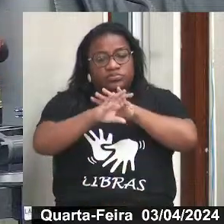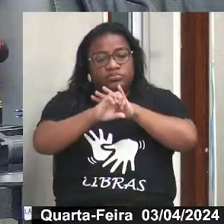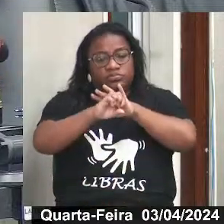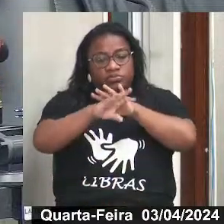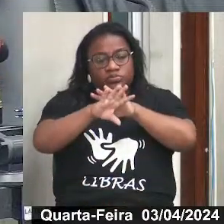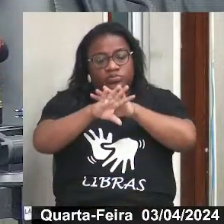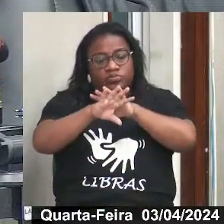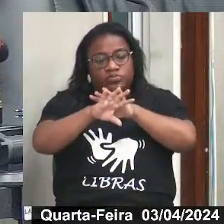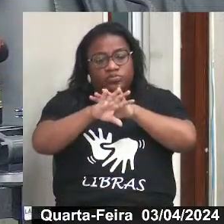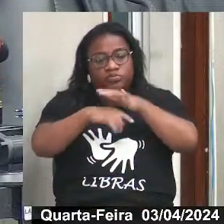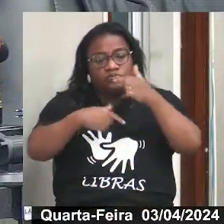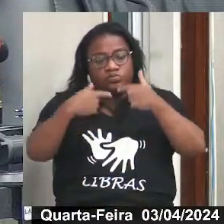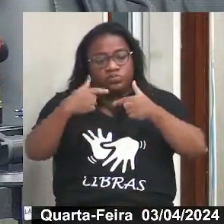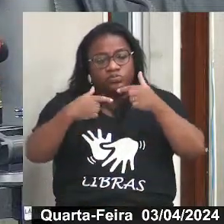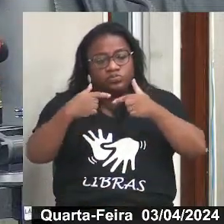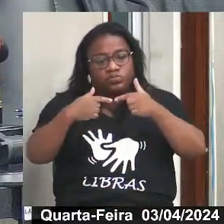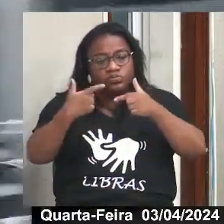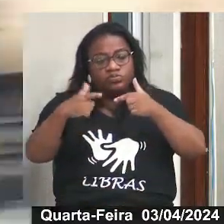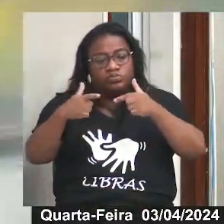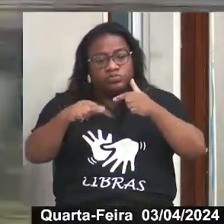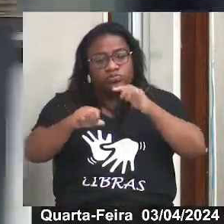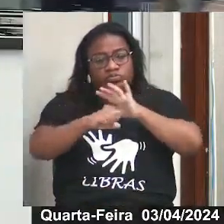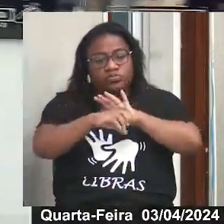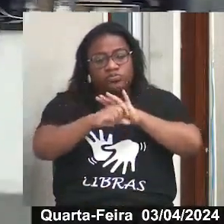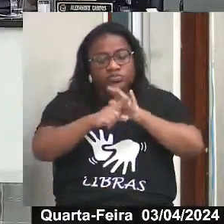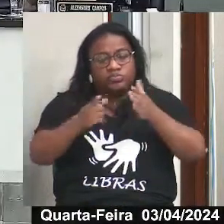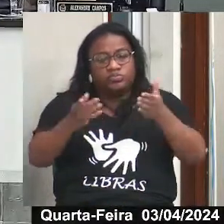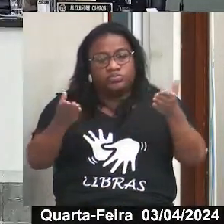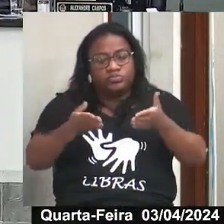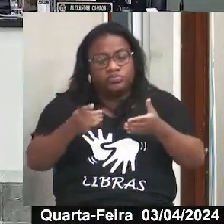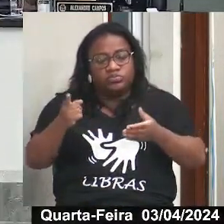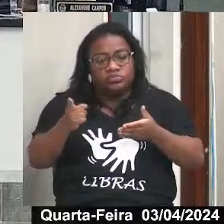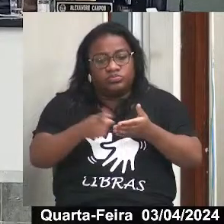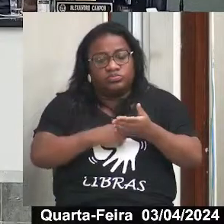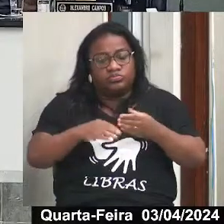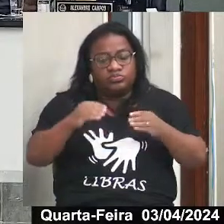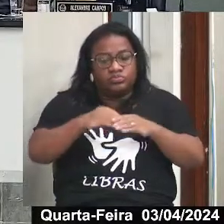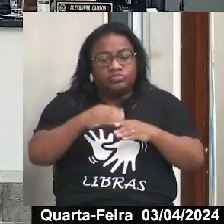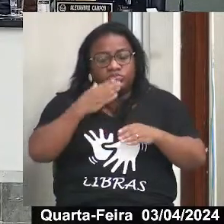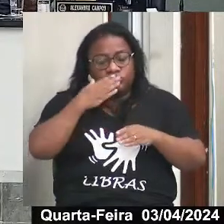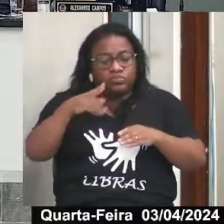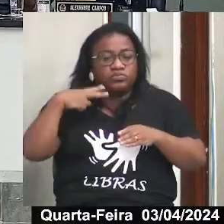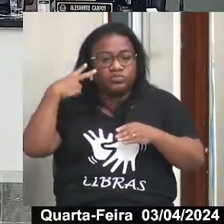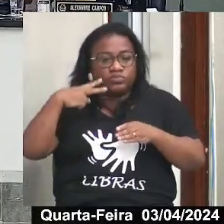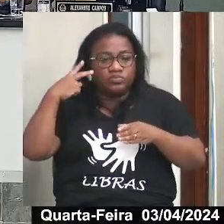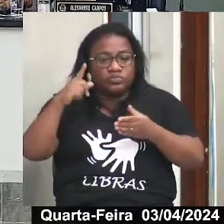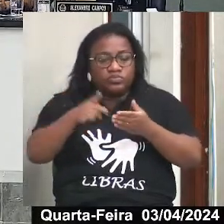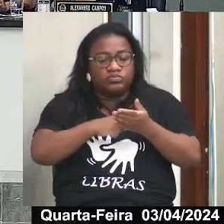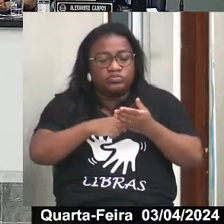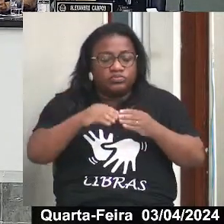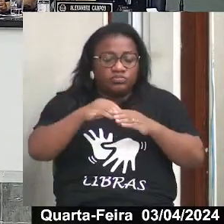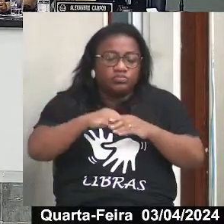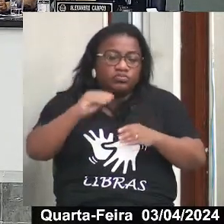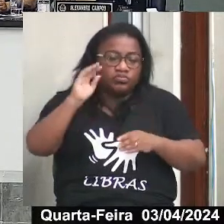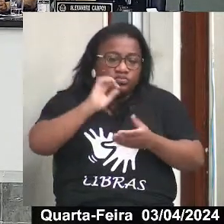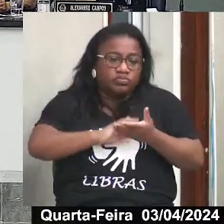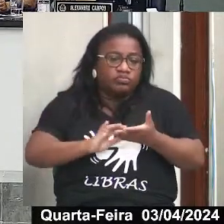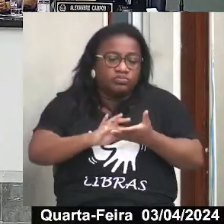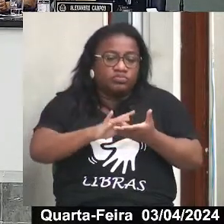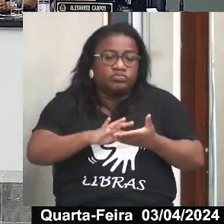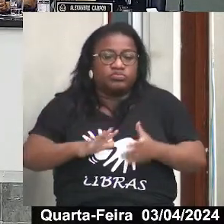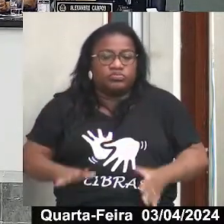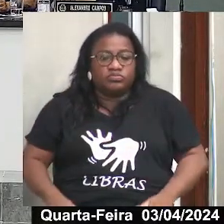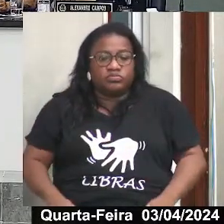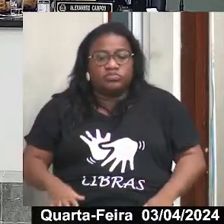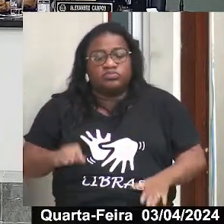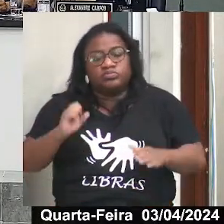As indicações continuam em discussão. Não sofrendo mais discussão, vai à votação. Solicito aos senhores vereadores que registrem os